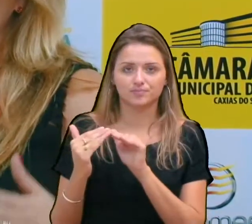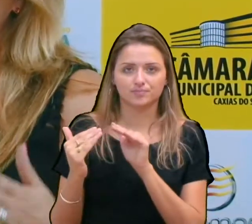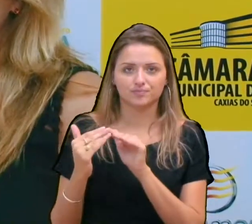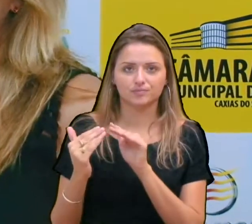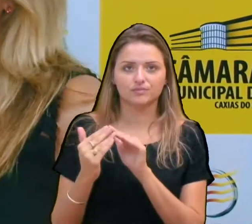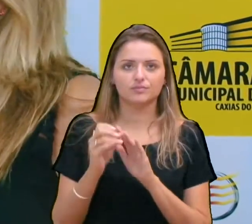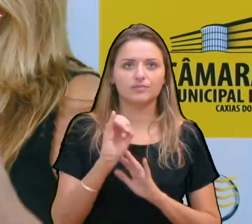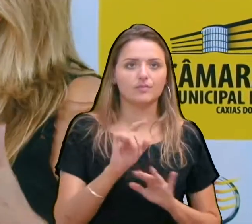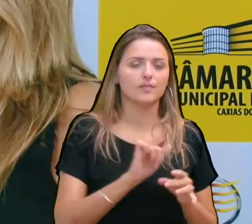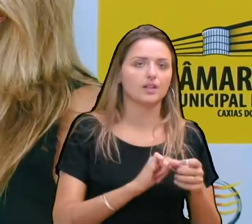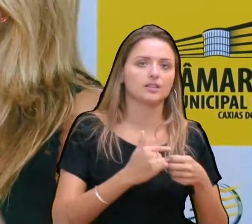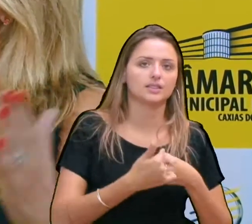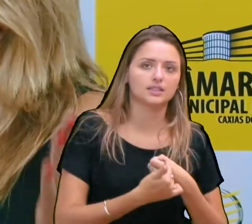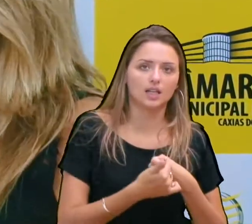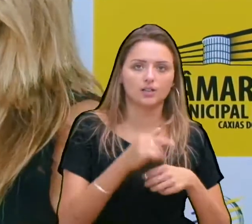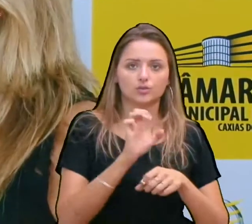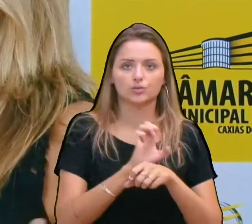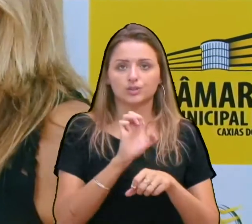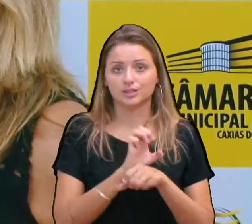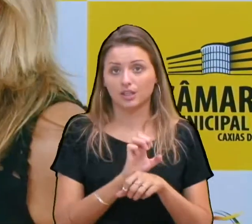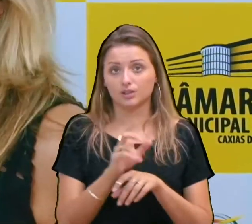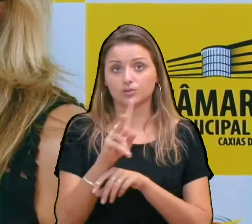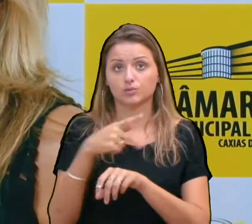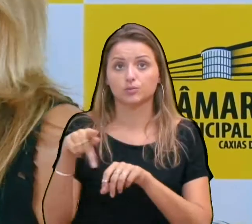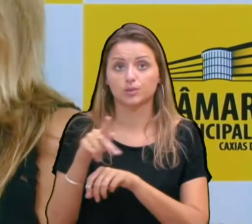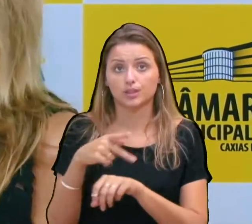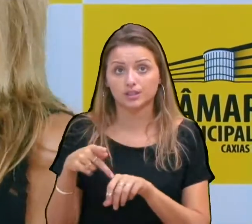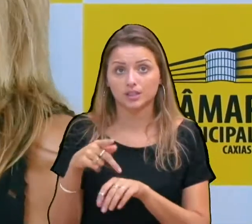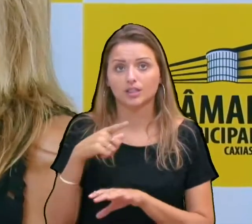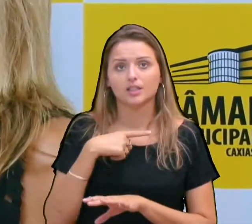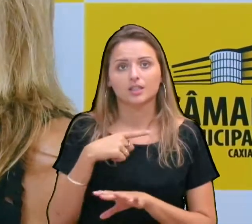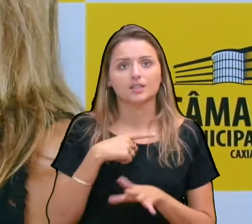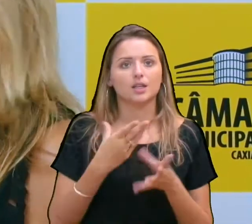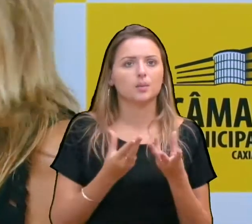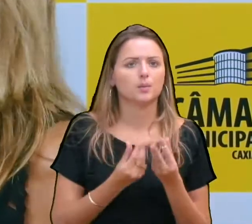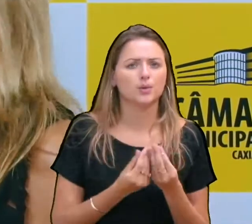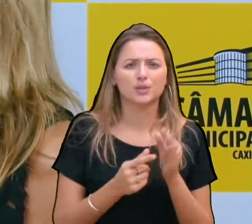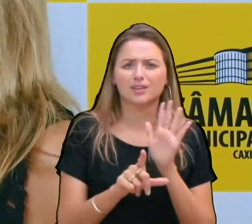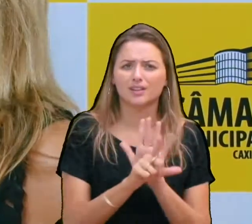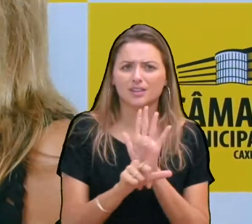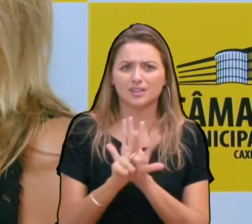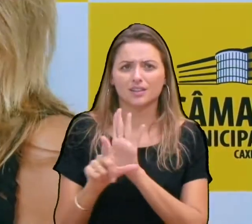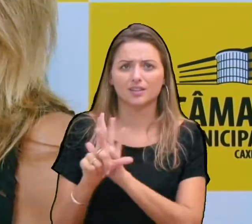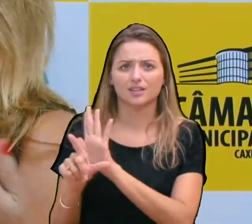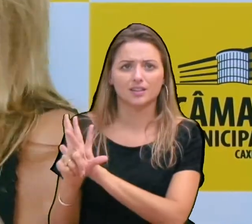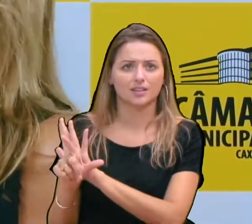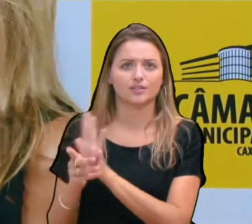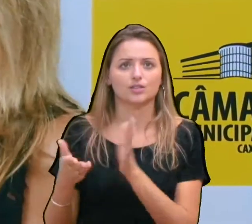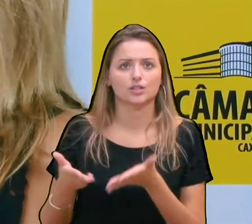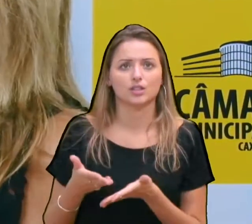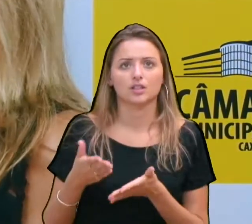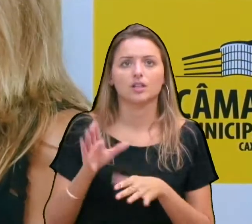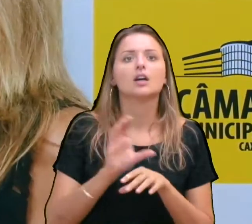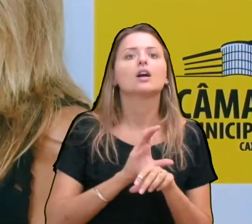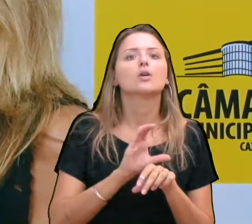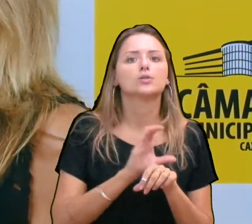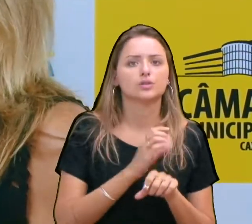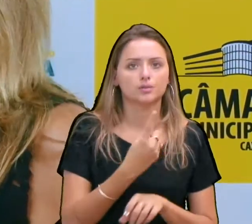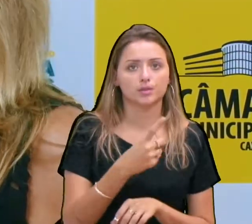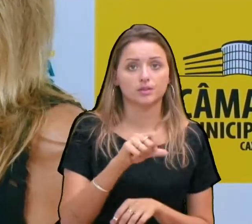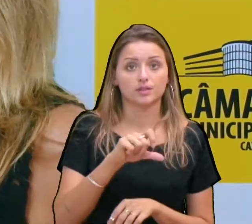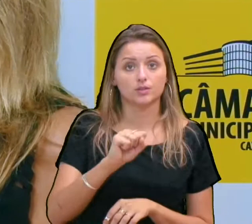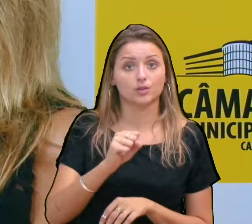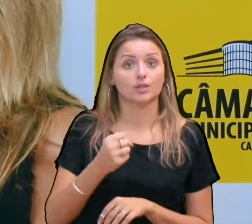seja a nível municipal, estadual e federal, nós temos muita legislação já, né? A nossa Constituição é de 88,